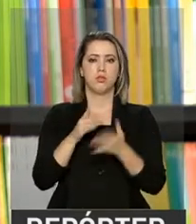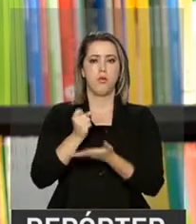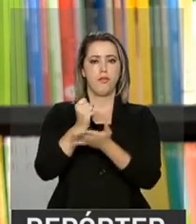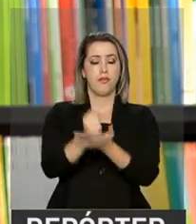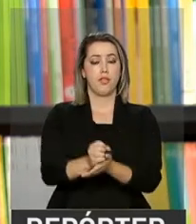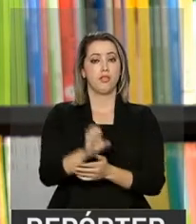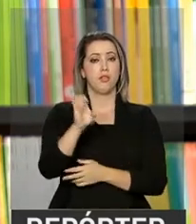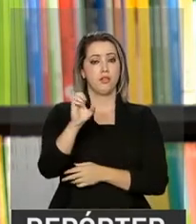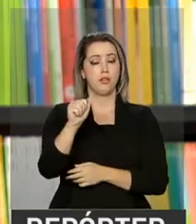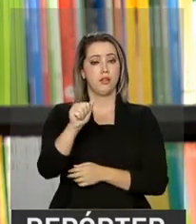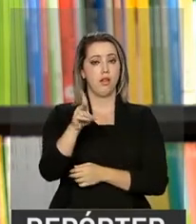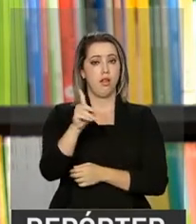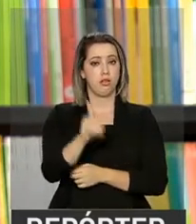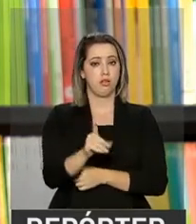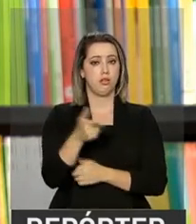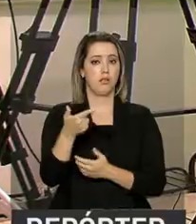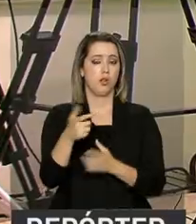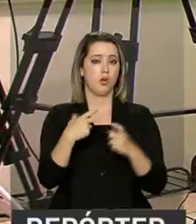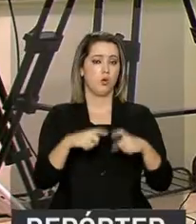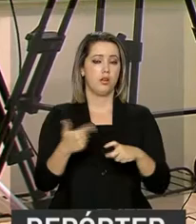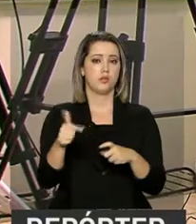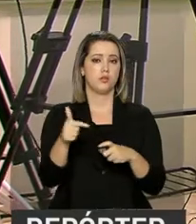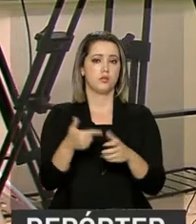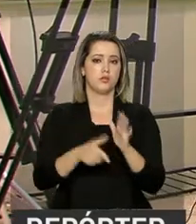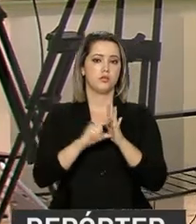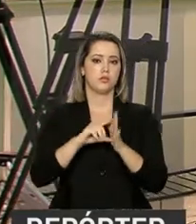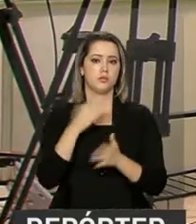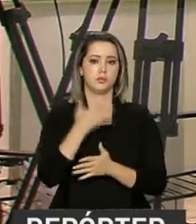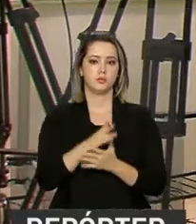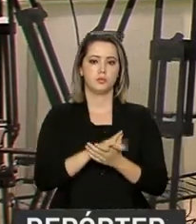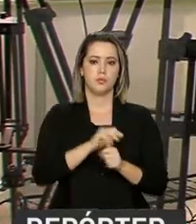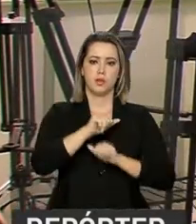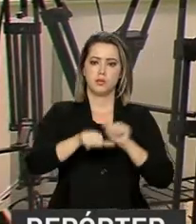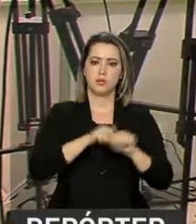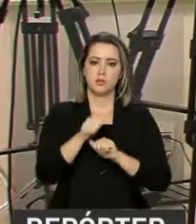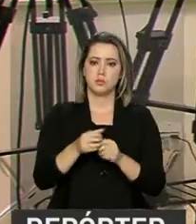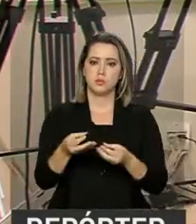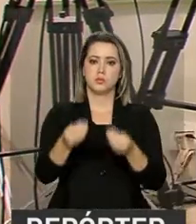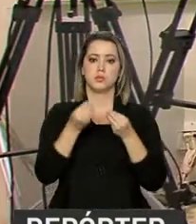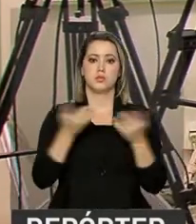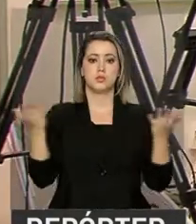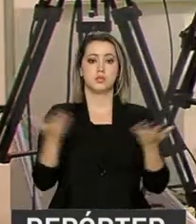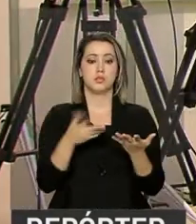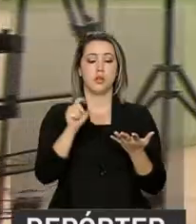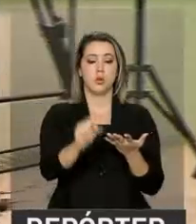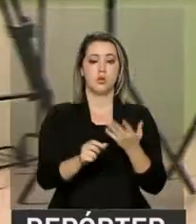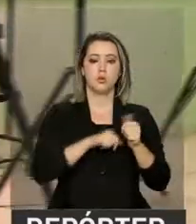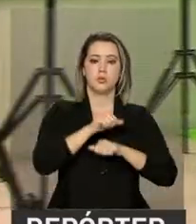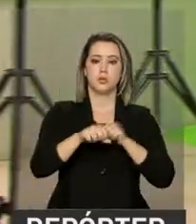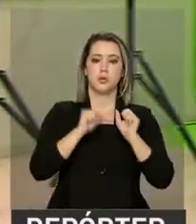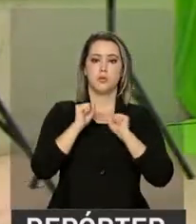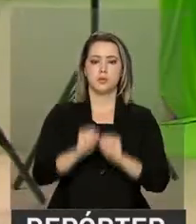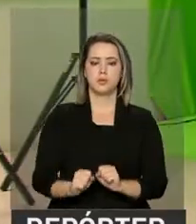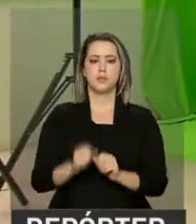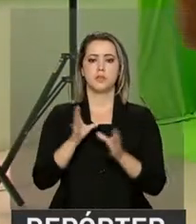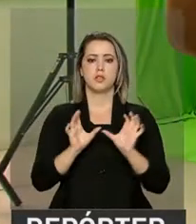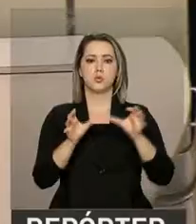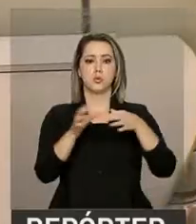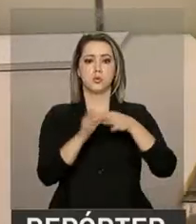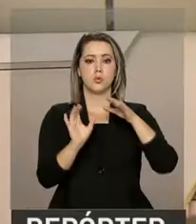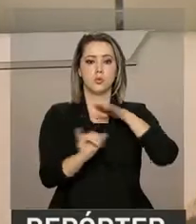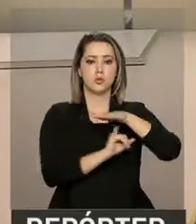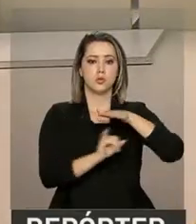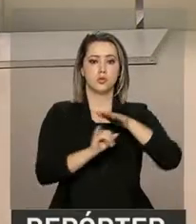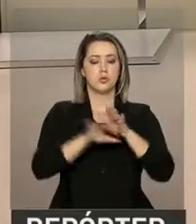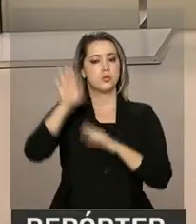a educação a distância em locais existe entre as principais mudanças trazidas pelo decreto está a permissão para que as instituições de ensino